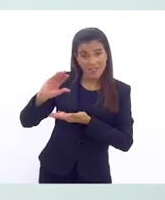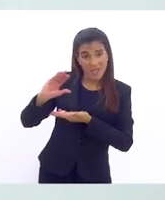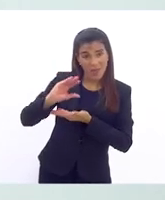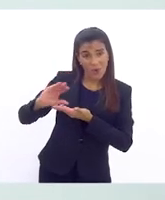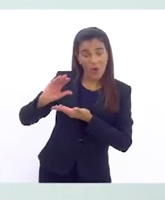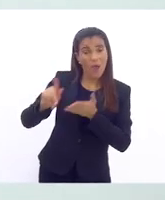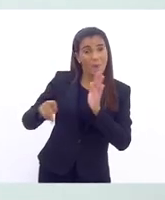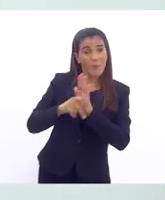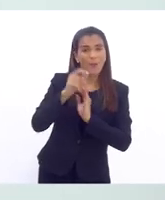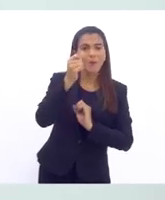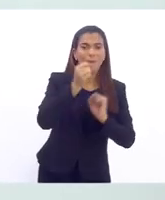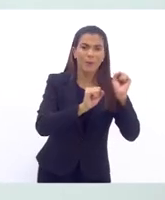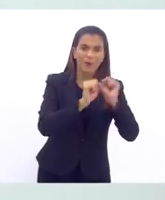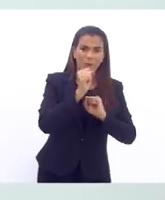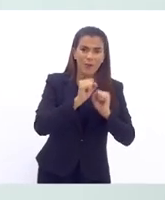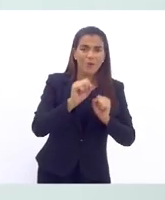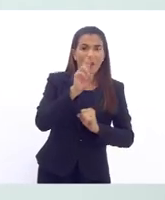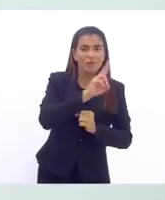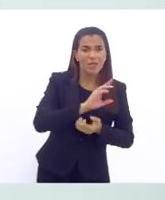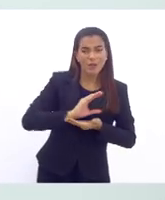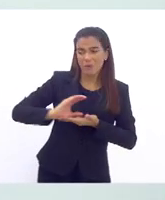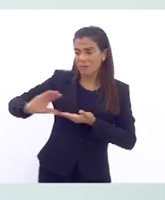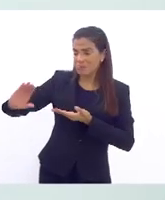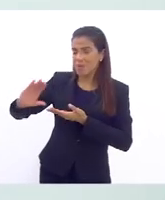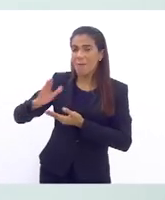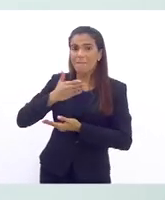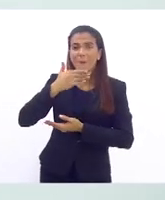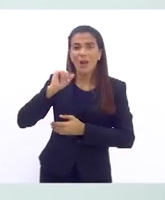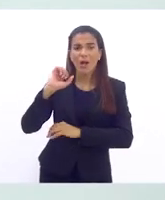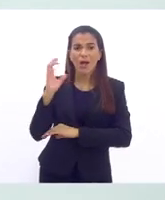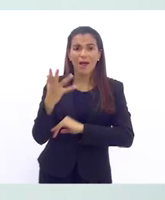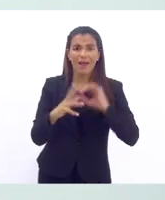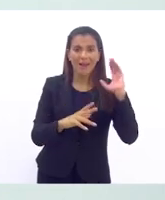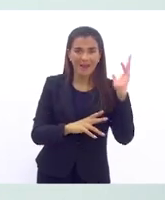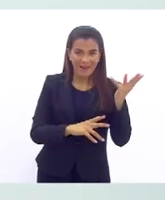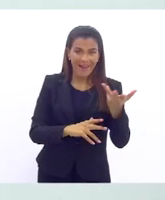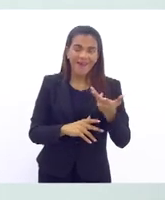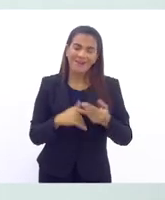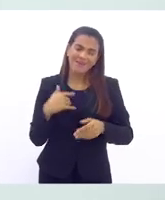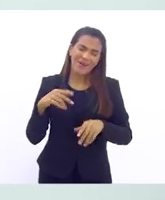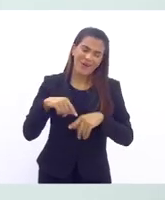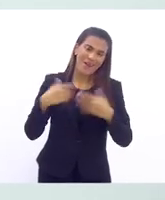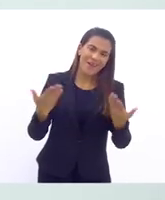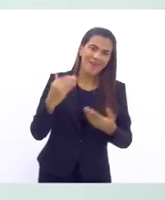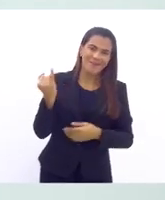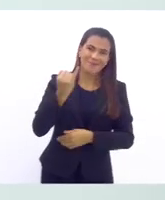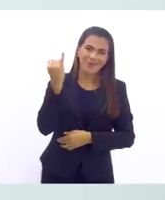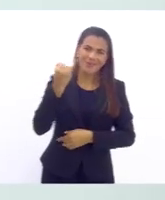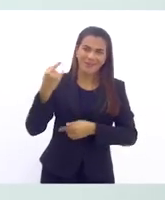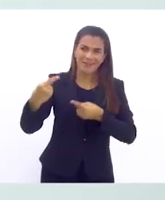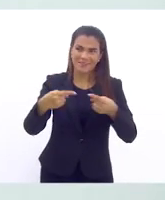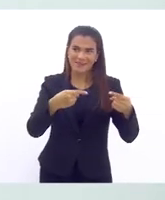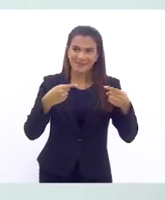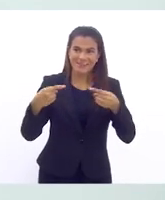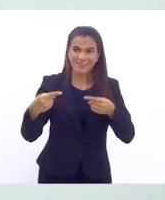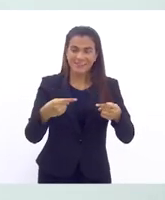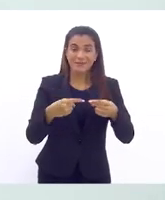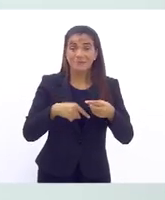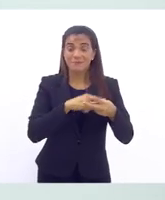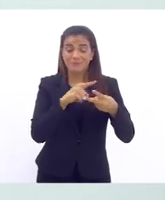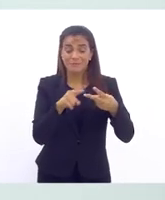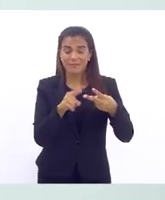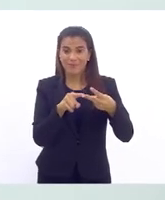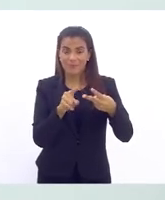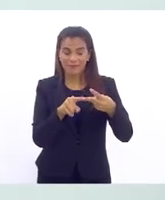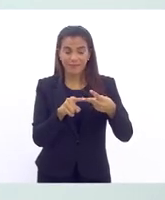produtivo sendo usado para melhoria do qualidade Ambiental do Estado então acho que é super importante essa discussão em segundo lugar